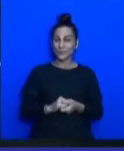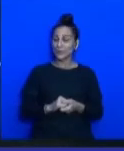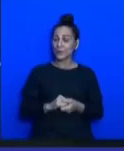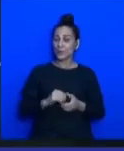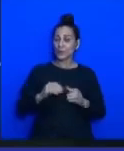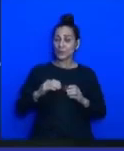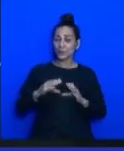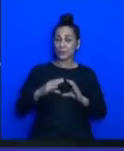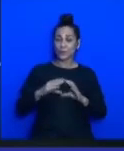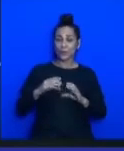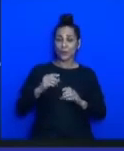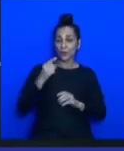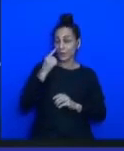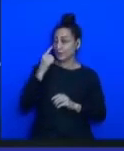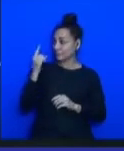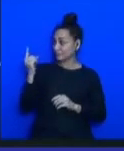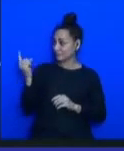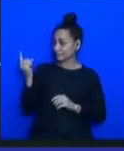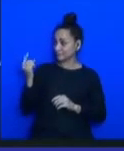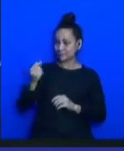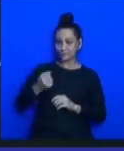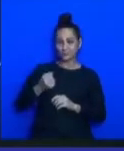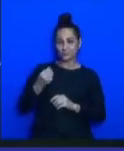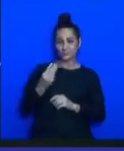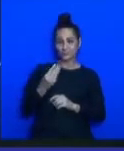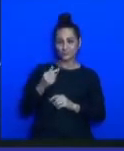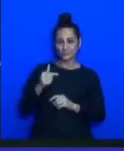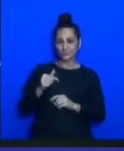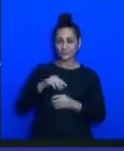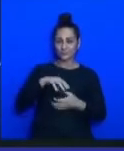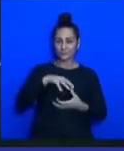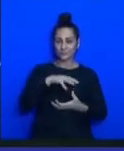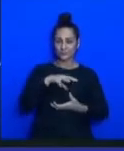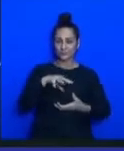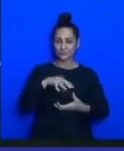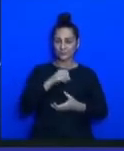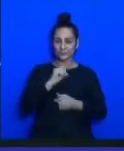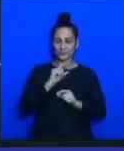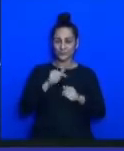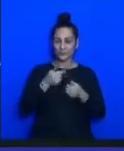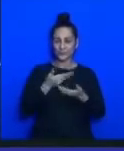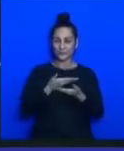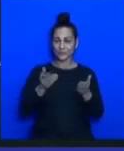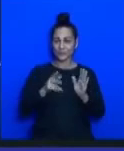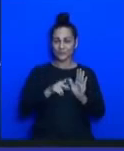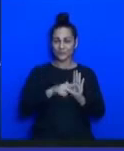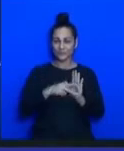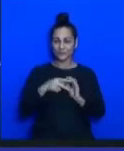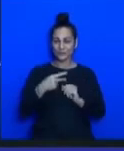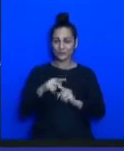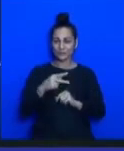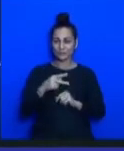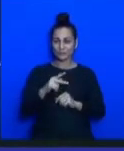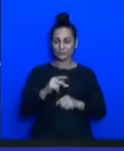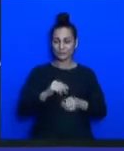Número 37, a terceira bola sorteada. Globo girando, boa sorte para você.